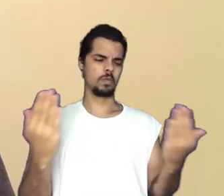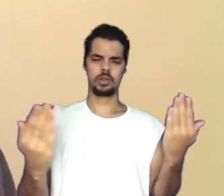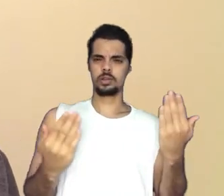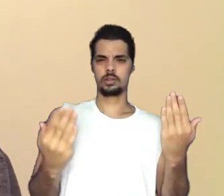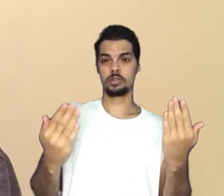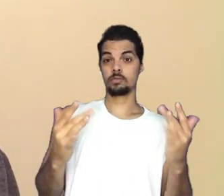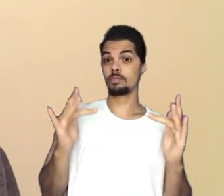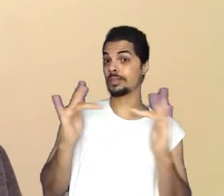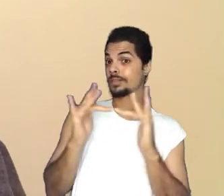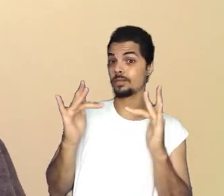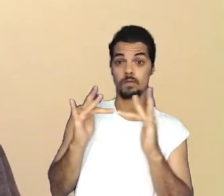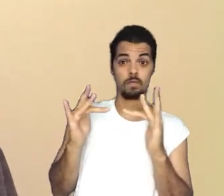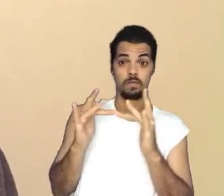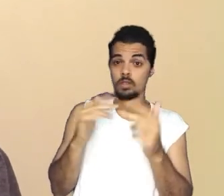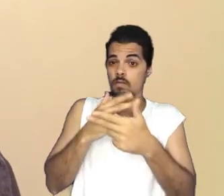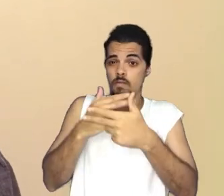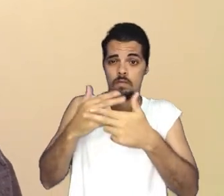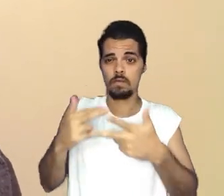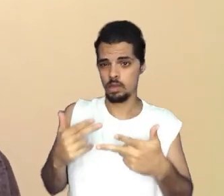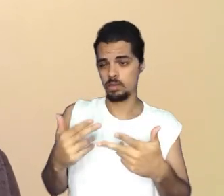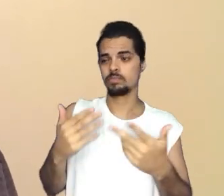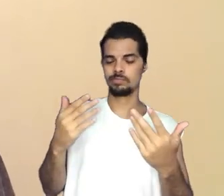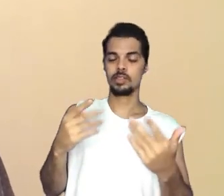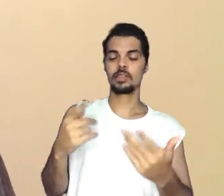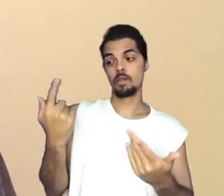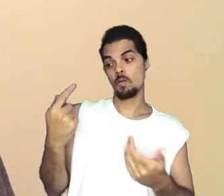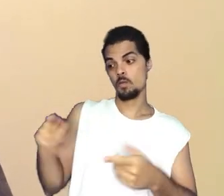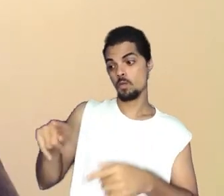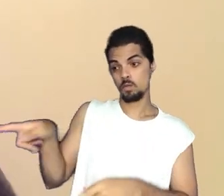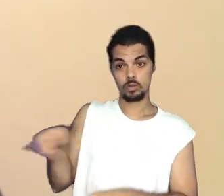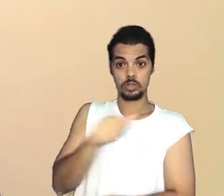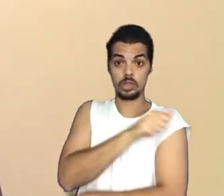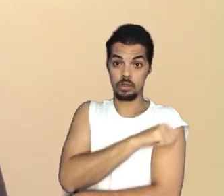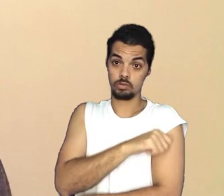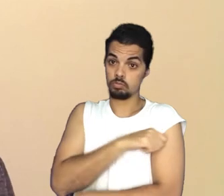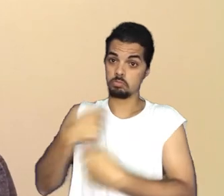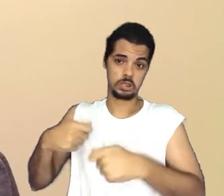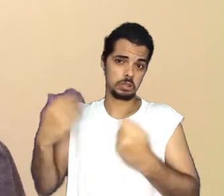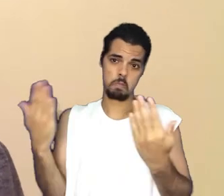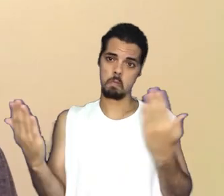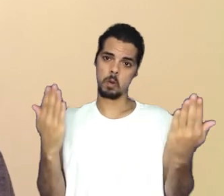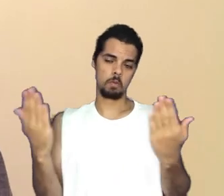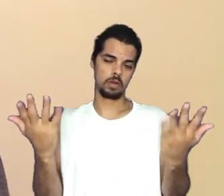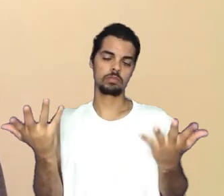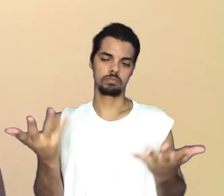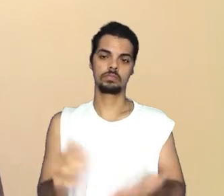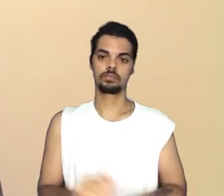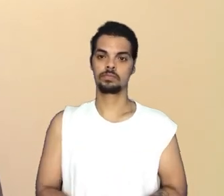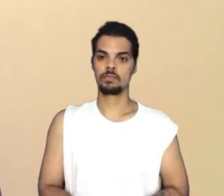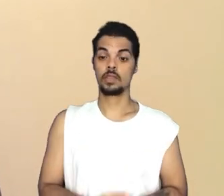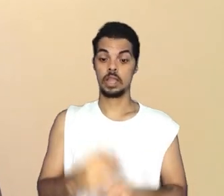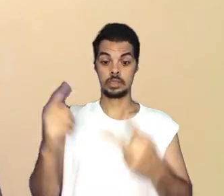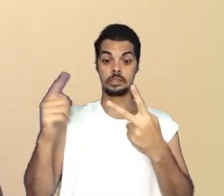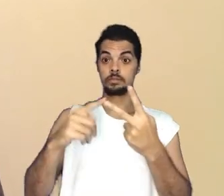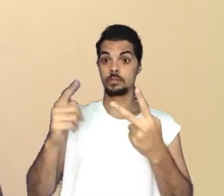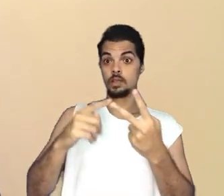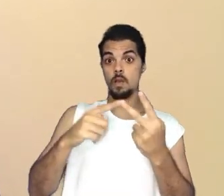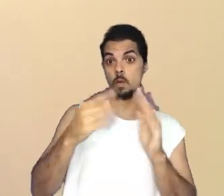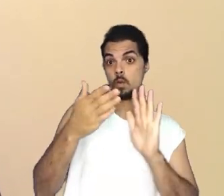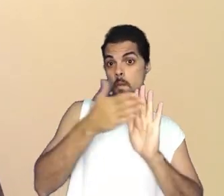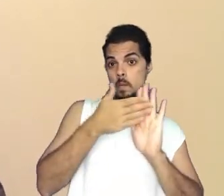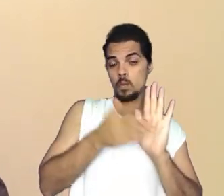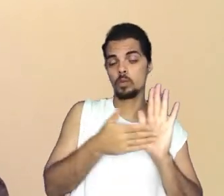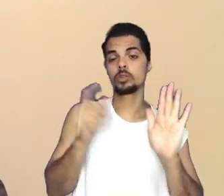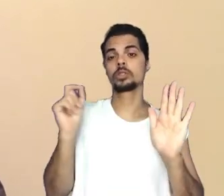Haiti não é aqui, então para os alunos conseguirem fazer essa análise e essas comparações. Uma segunda proposta é